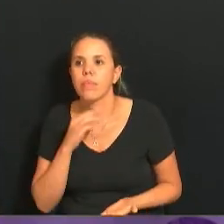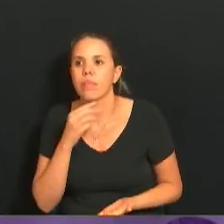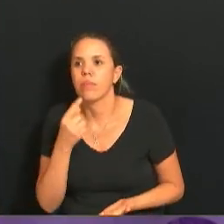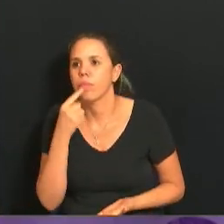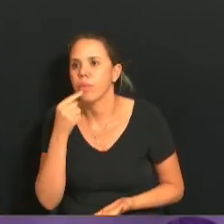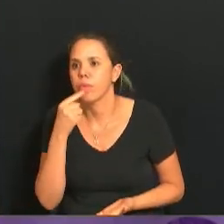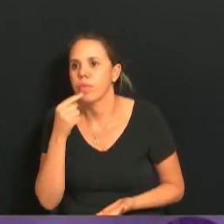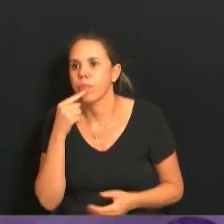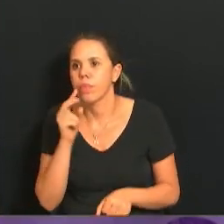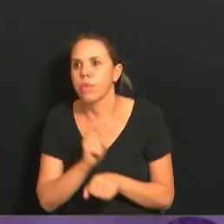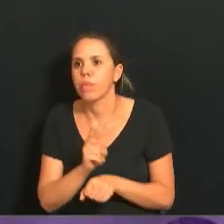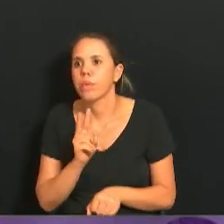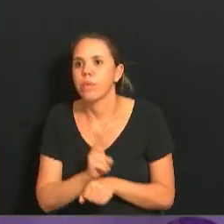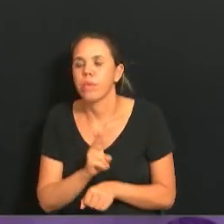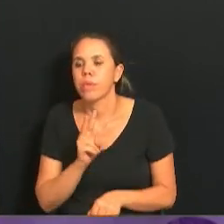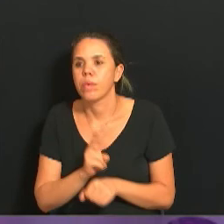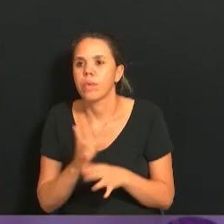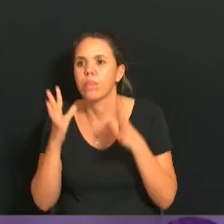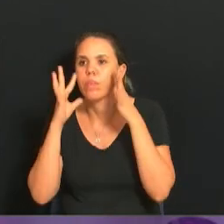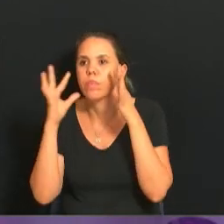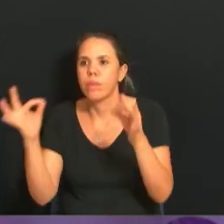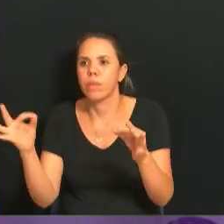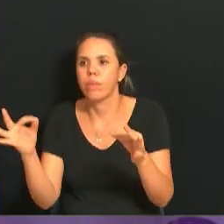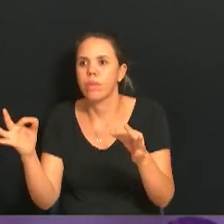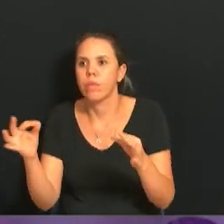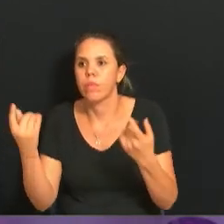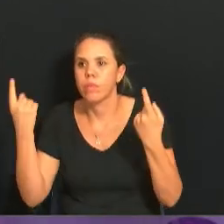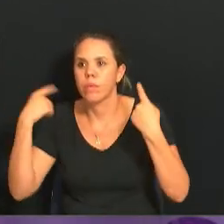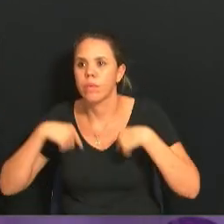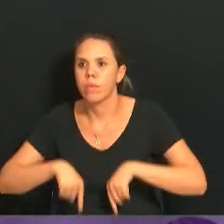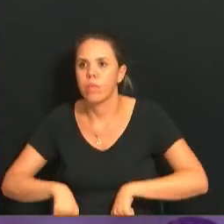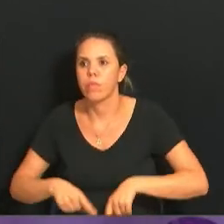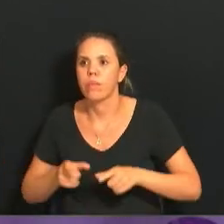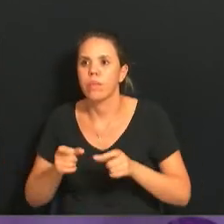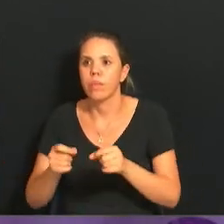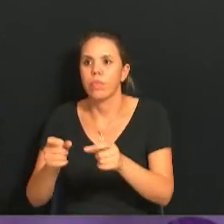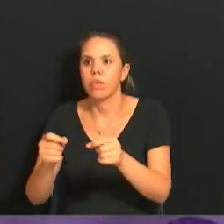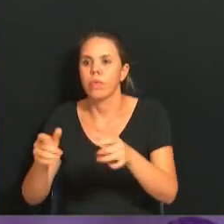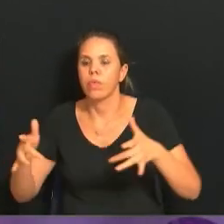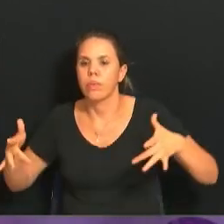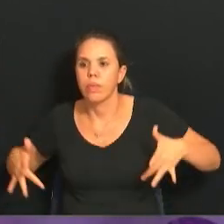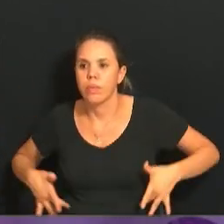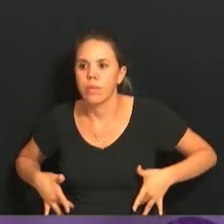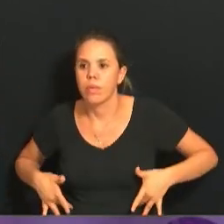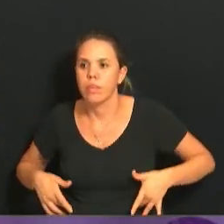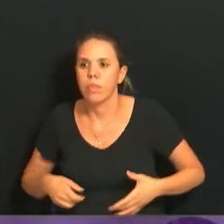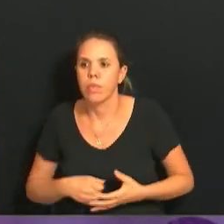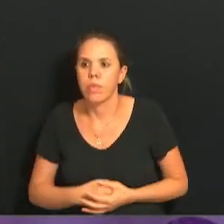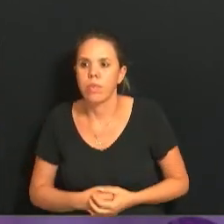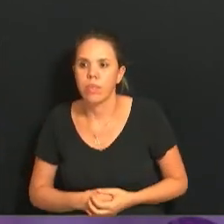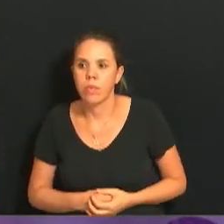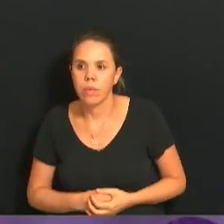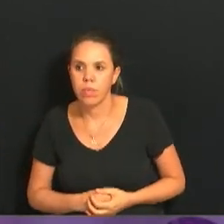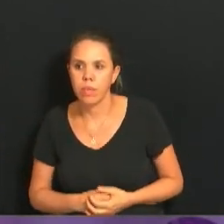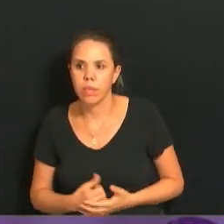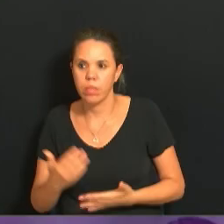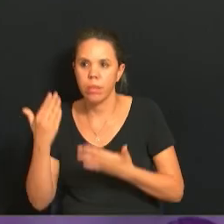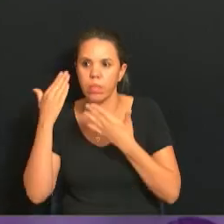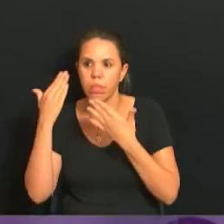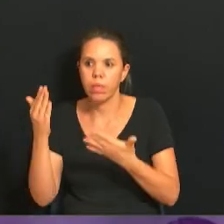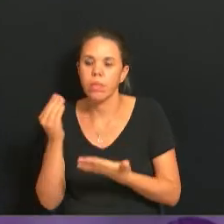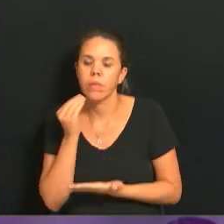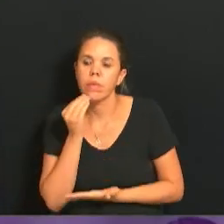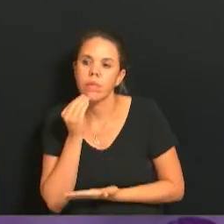se cuidar, ficar aí atento aos sinais do corpo em relação ao câncer renal. Eu agradeço a